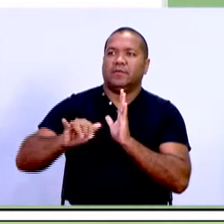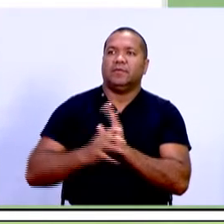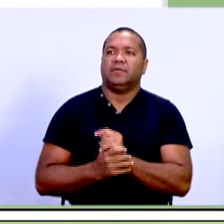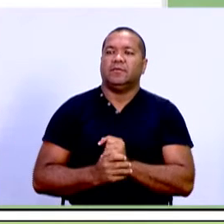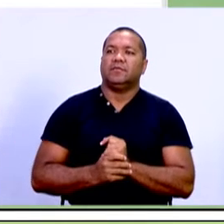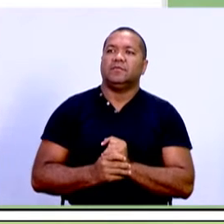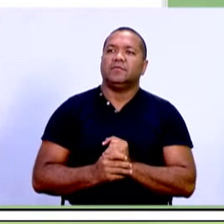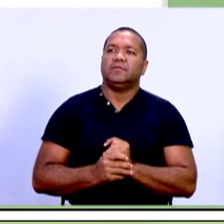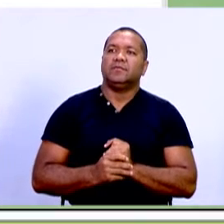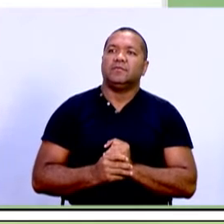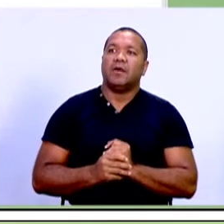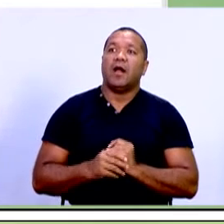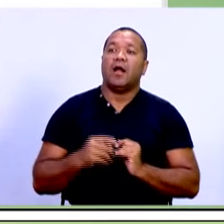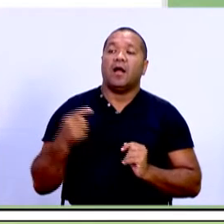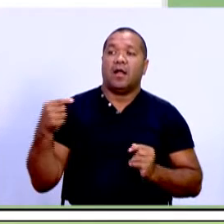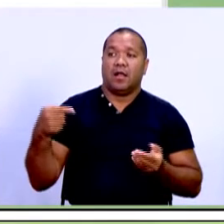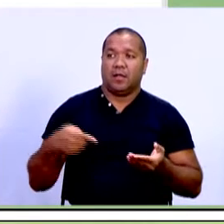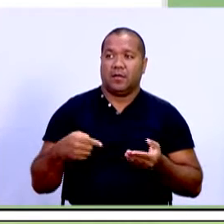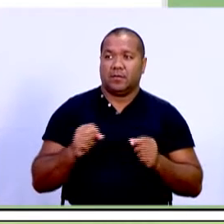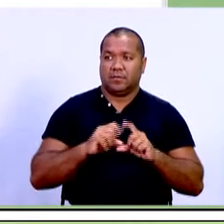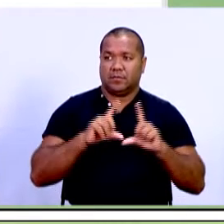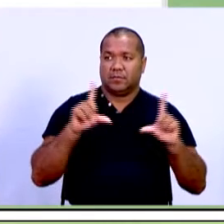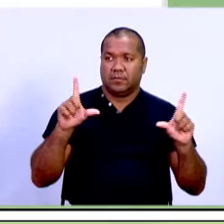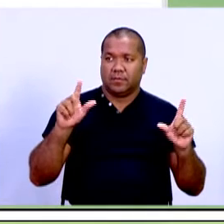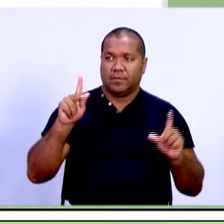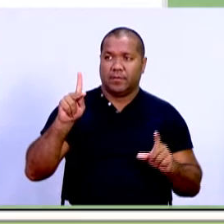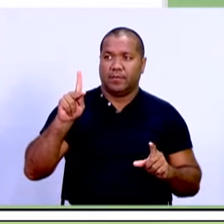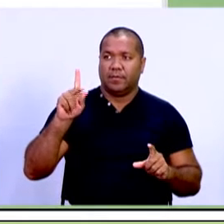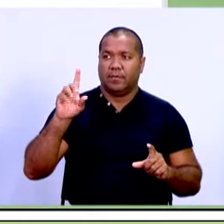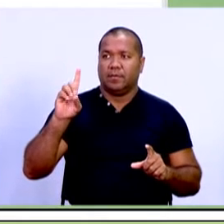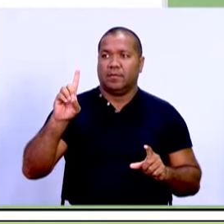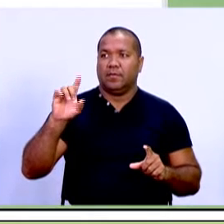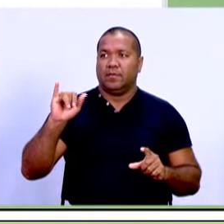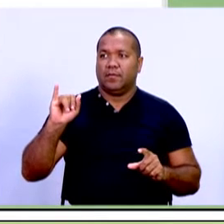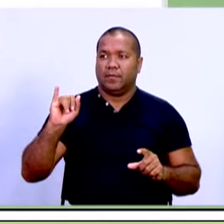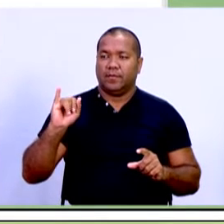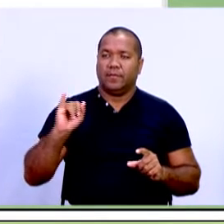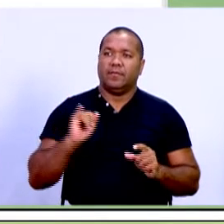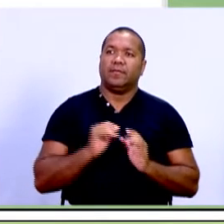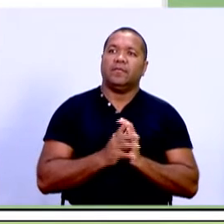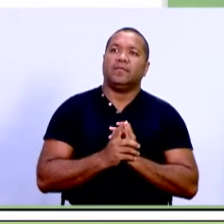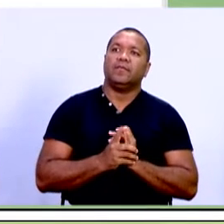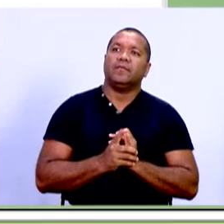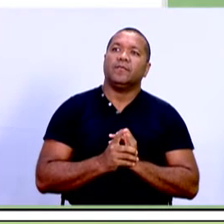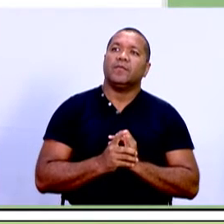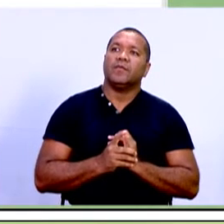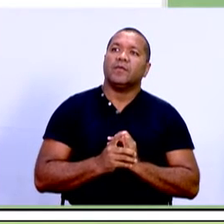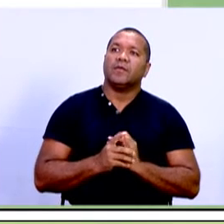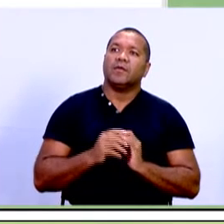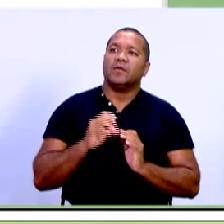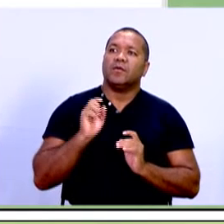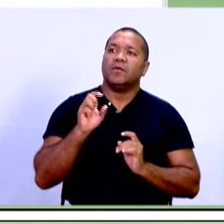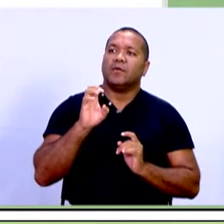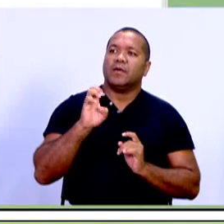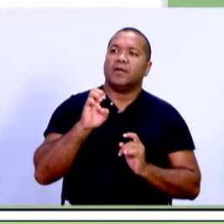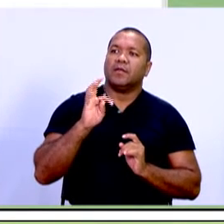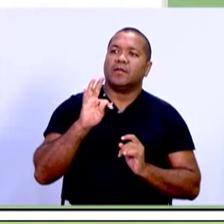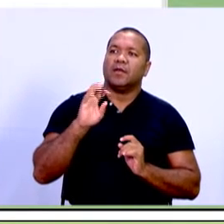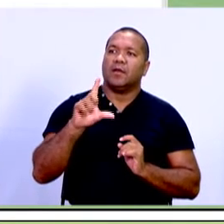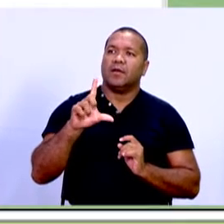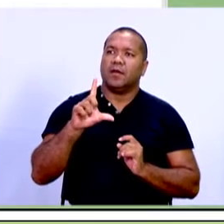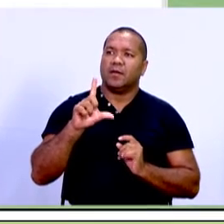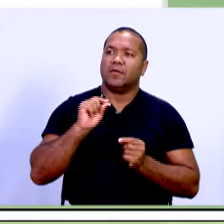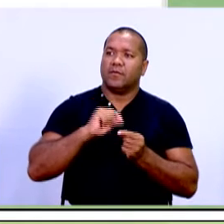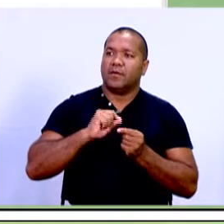Aqui eu tenho uma tela do PDI, do Pentaho Data Integration, de um ETL que realmente foi feito